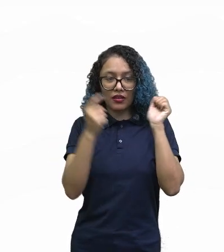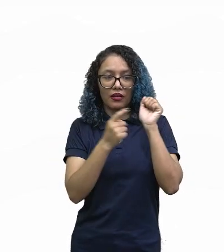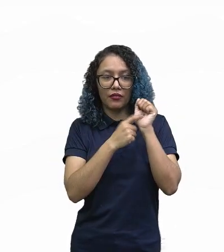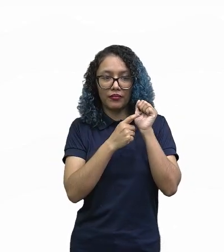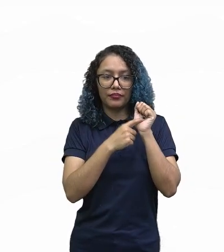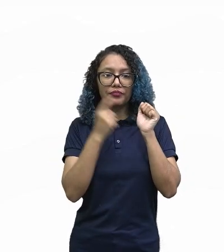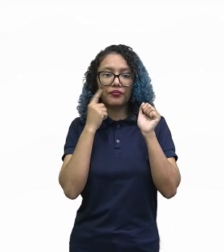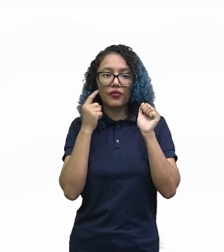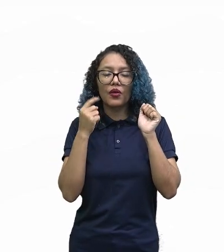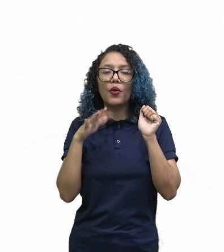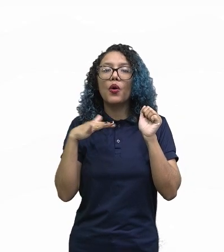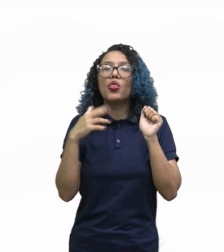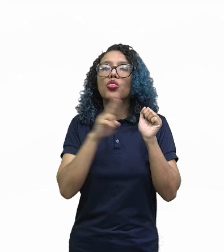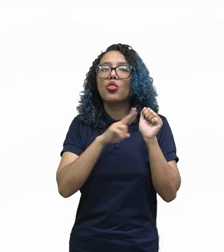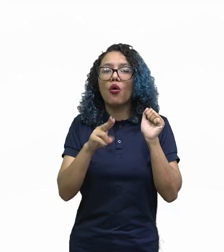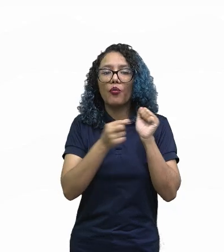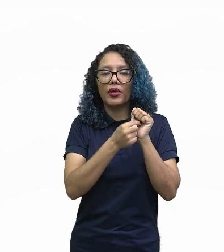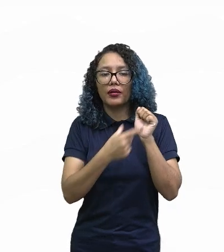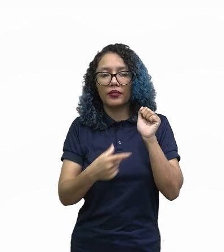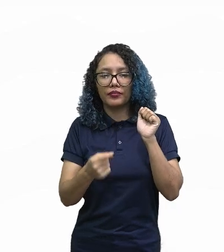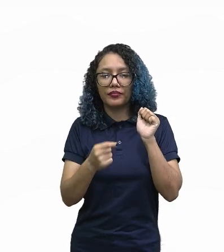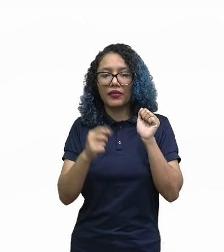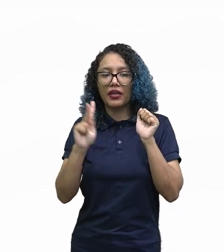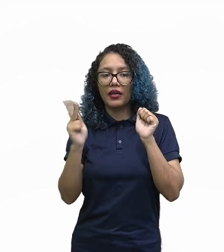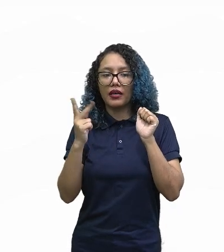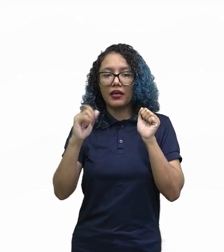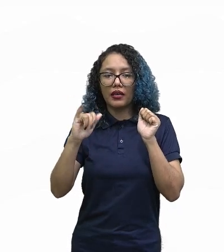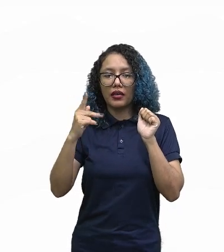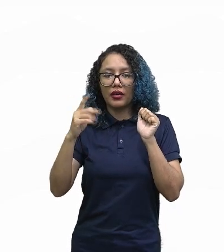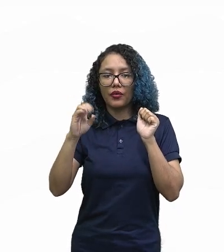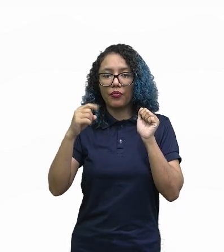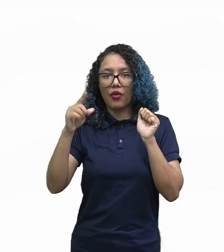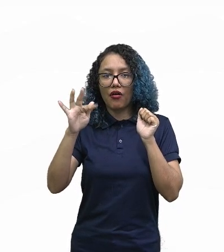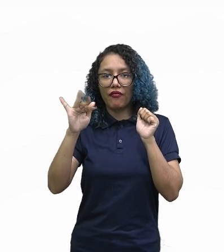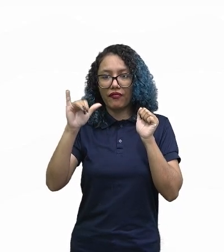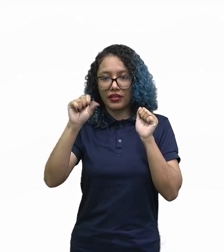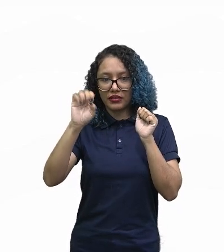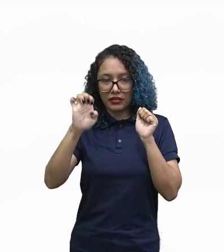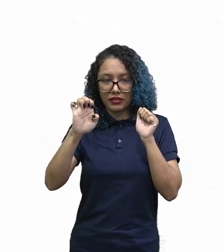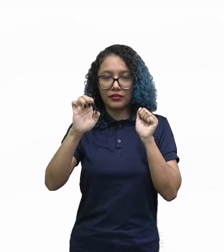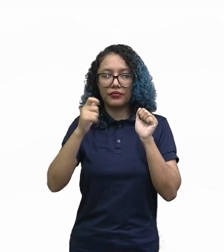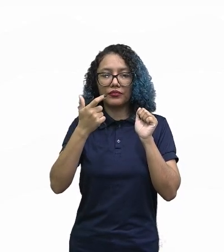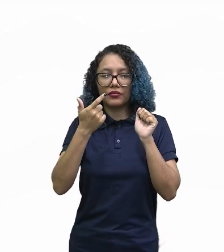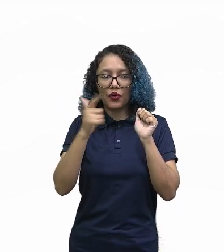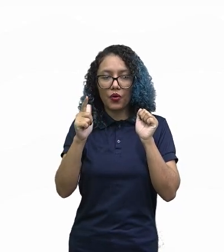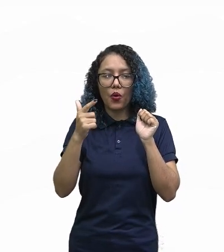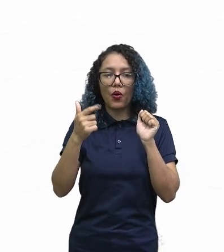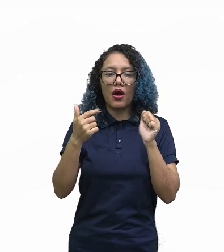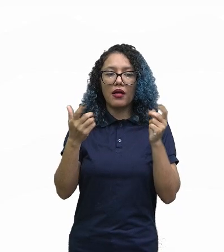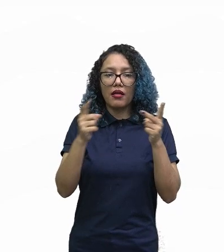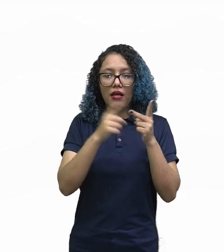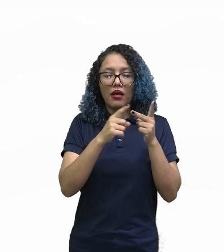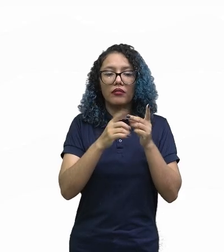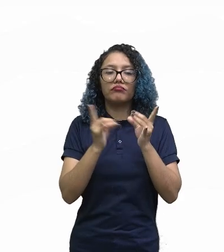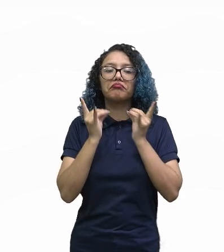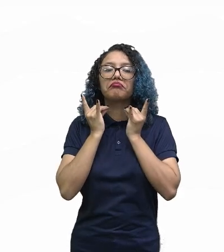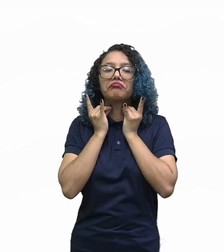inicia observando a glândula chamada hipófise. Vamos descer mais um pouquinho. temos aí a